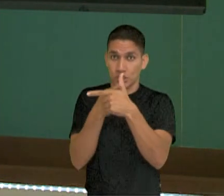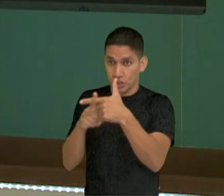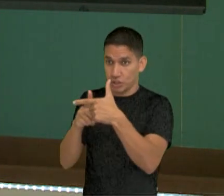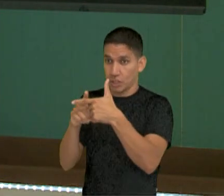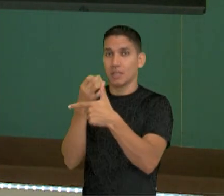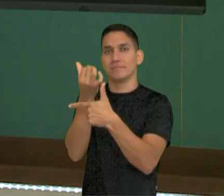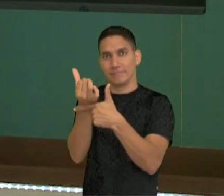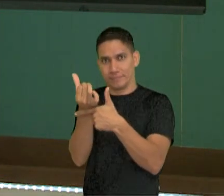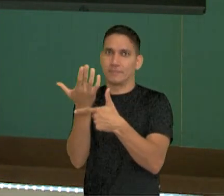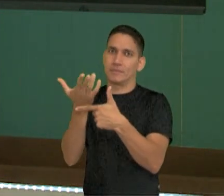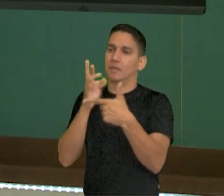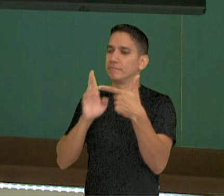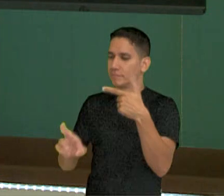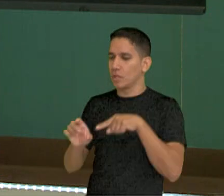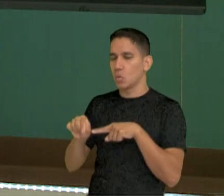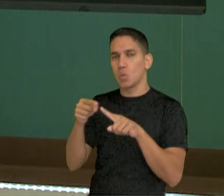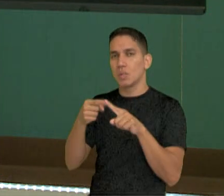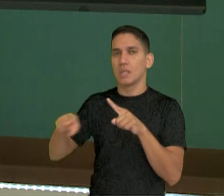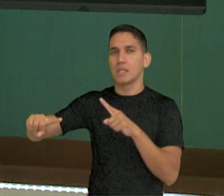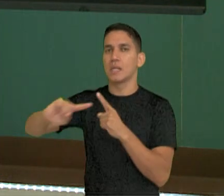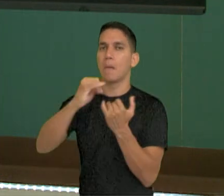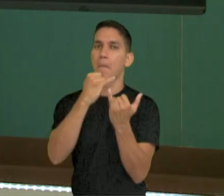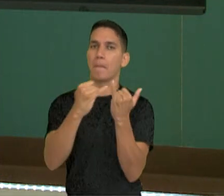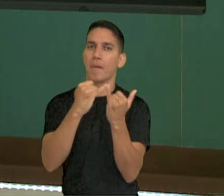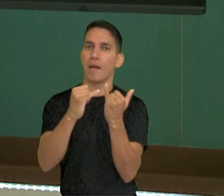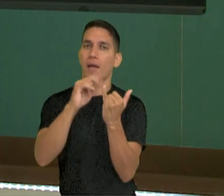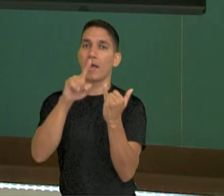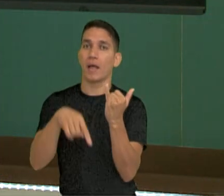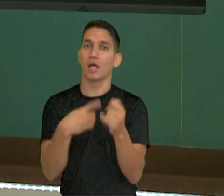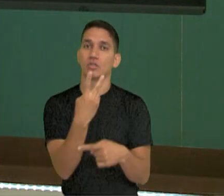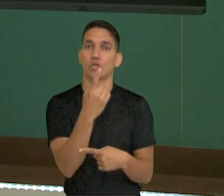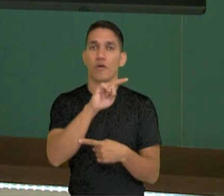6. Portanto, o desvio médio deu